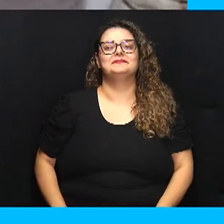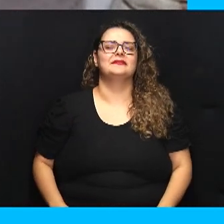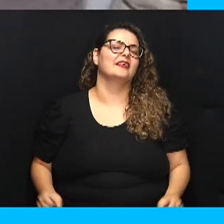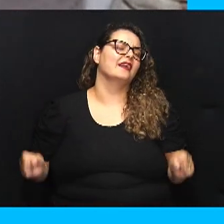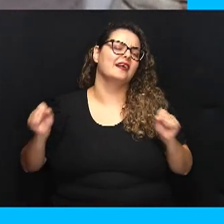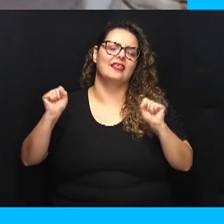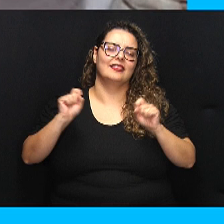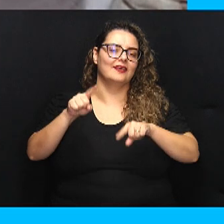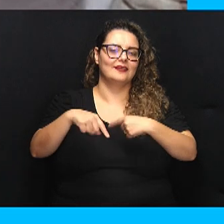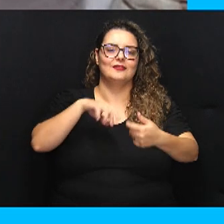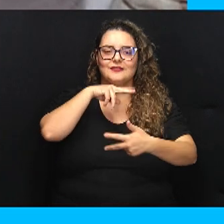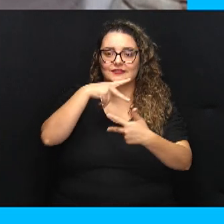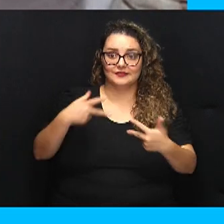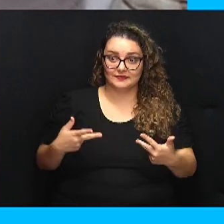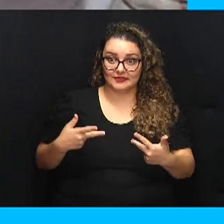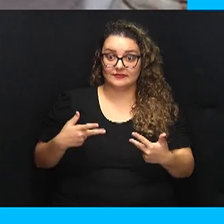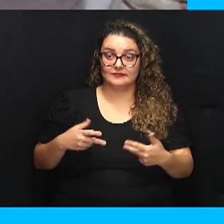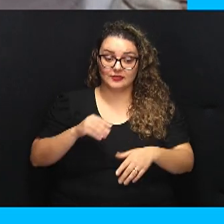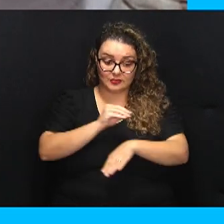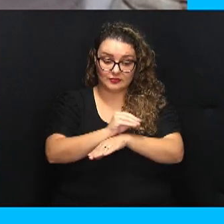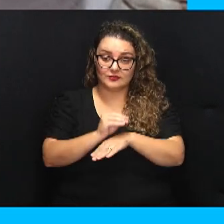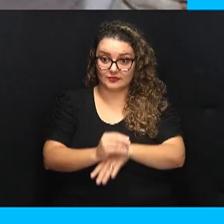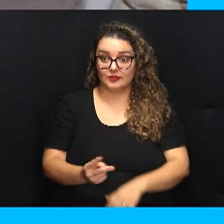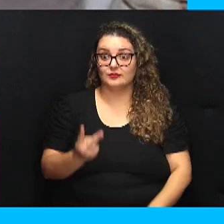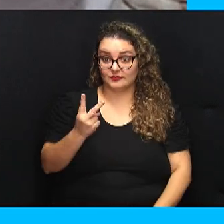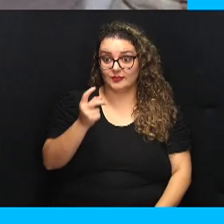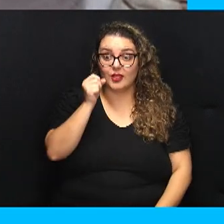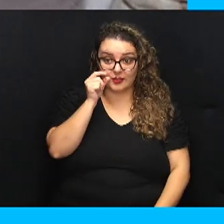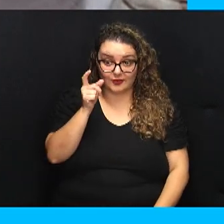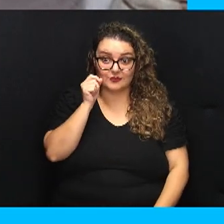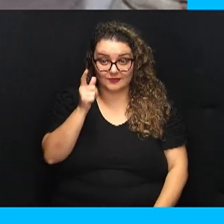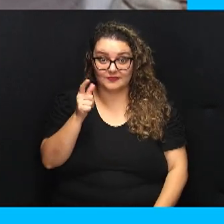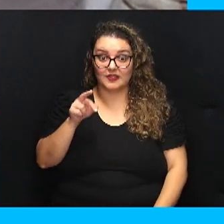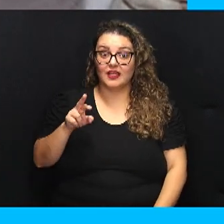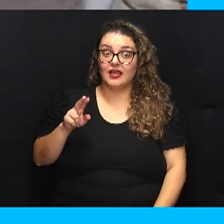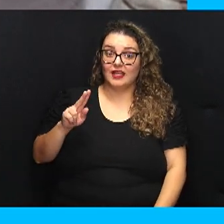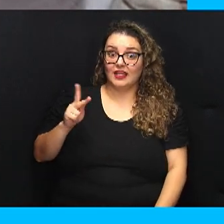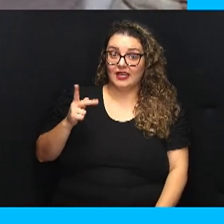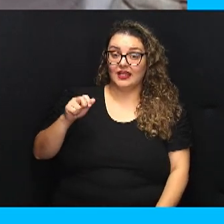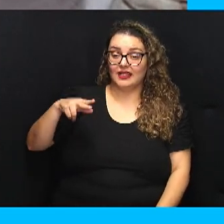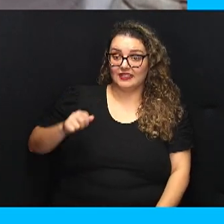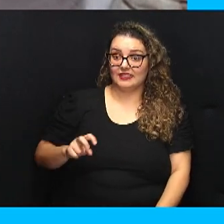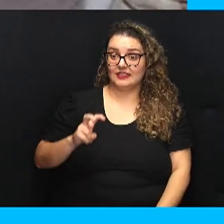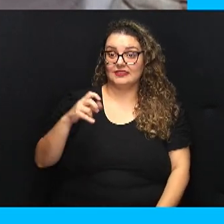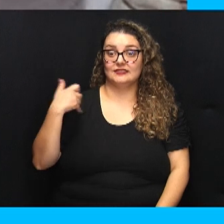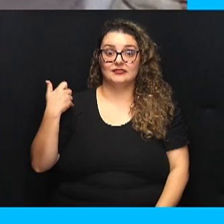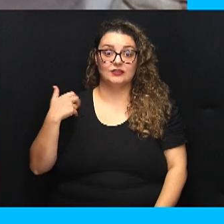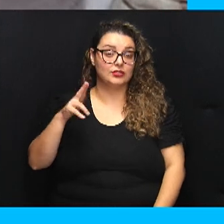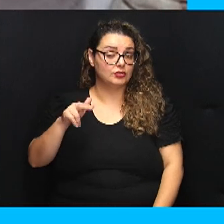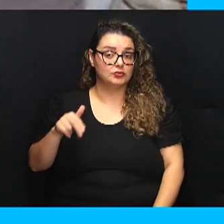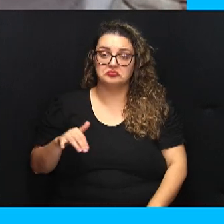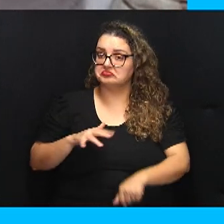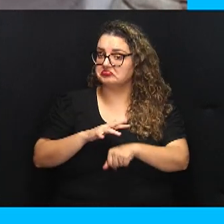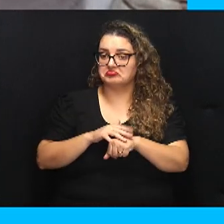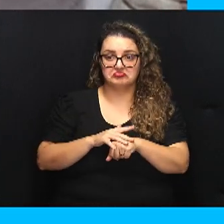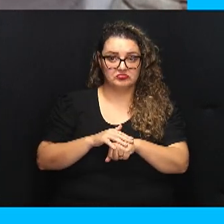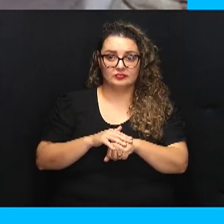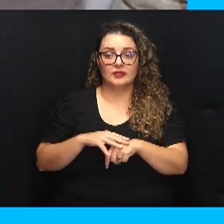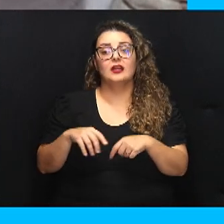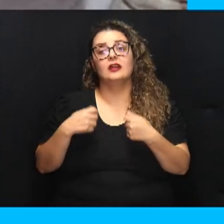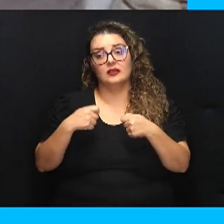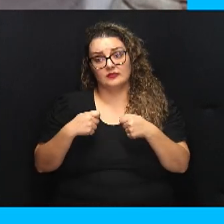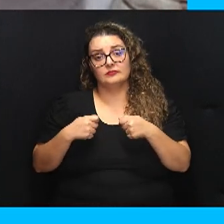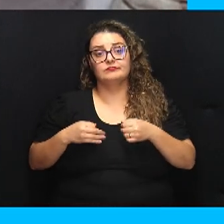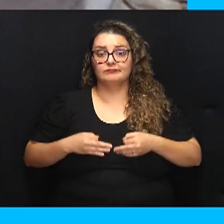outros animais, pois foi criada com 2 gatos. Hannah tem 5 anos, nunca teve doenças e precisa